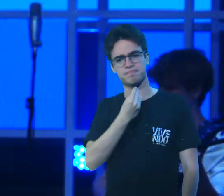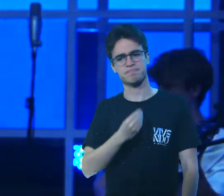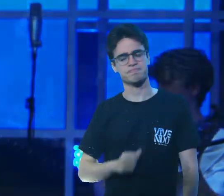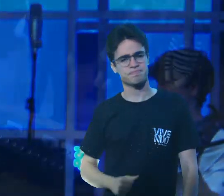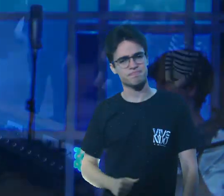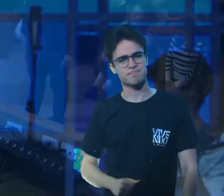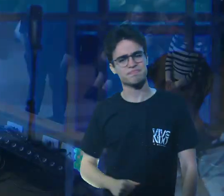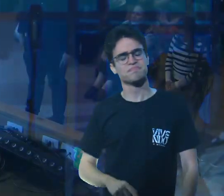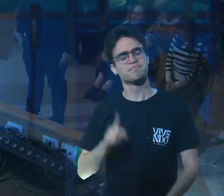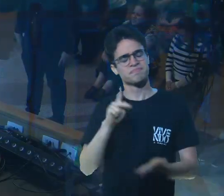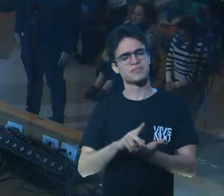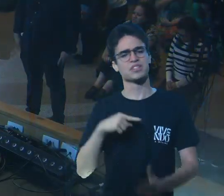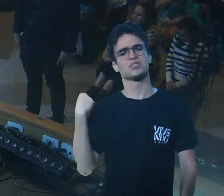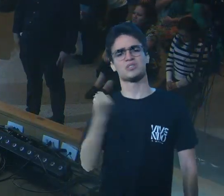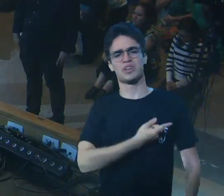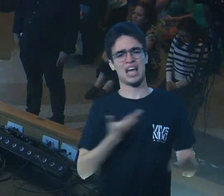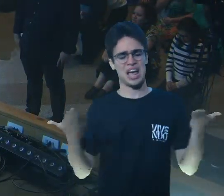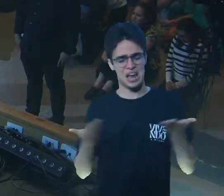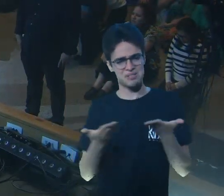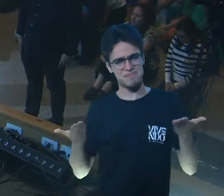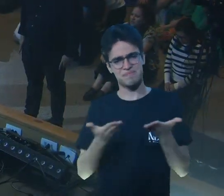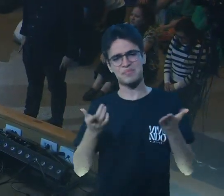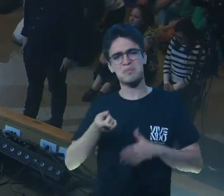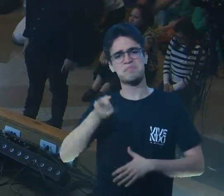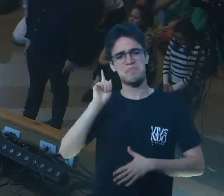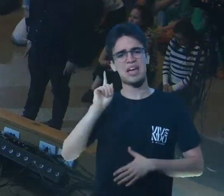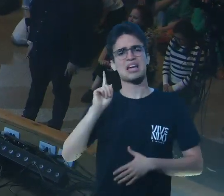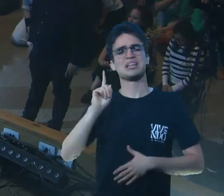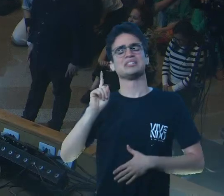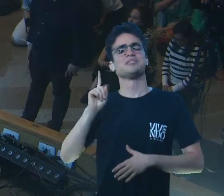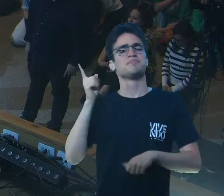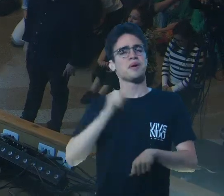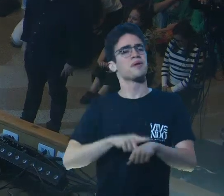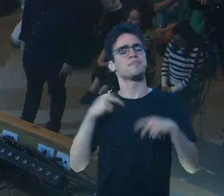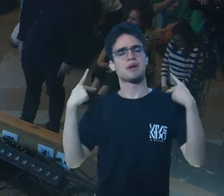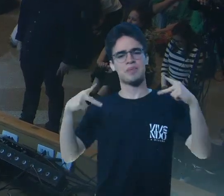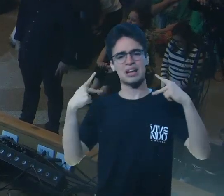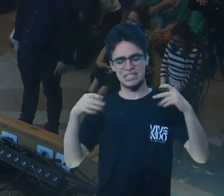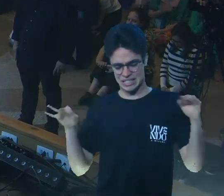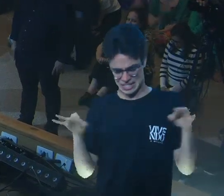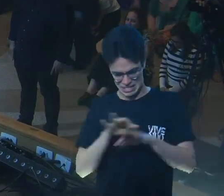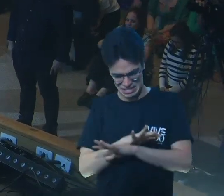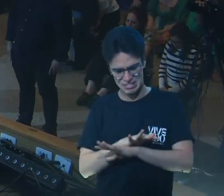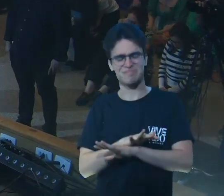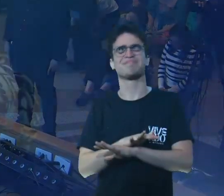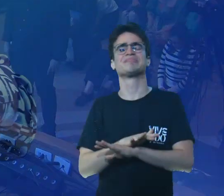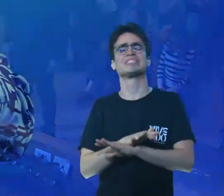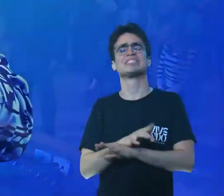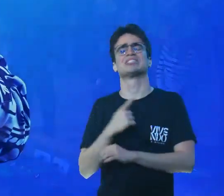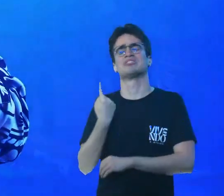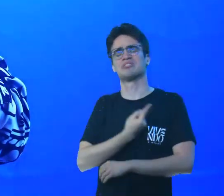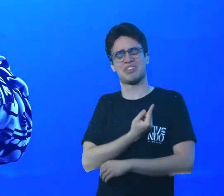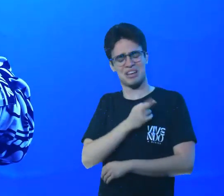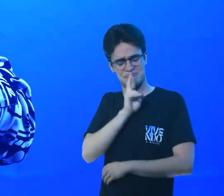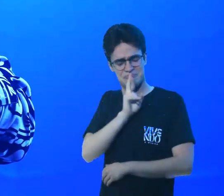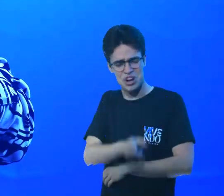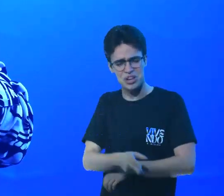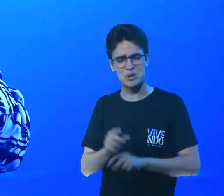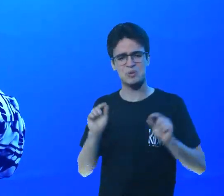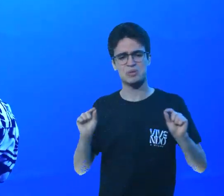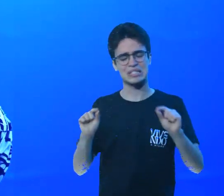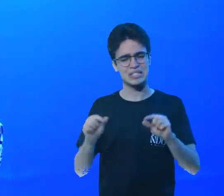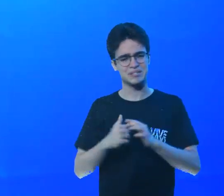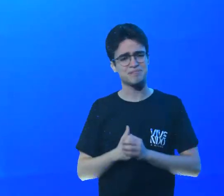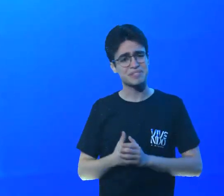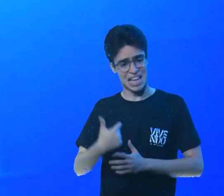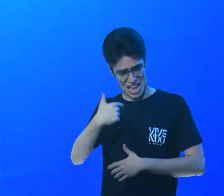Que nós encerremos esse primeiro tempo do conferir de Deus, dizendo no nosso íntimo: